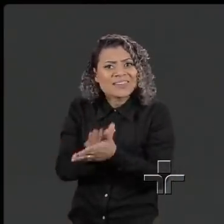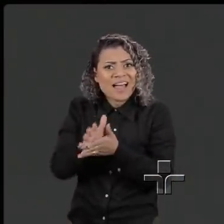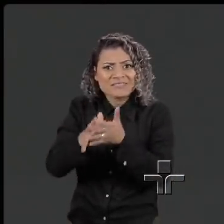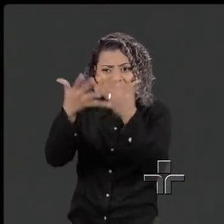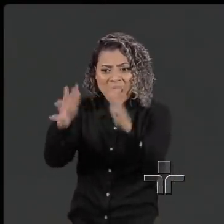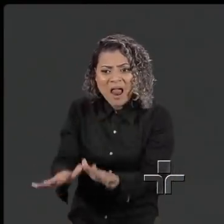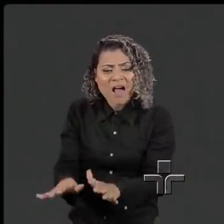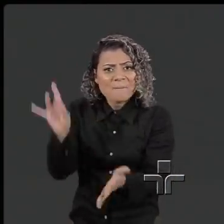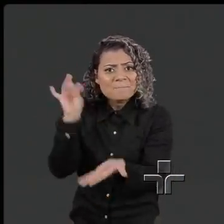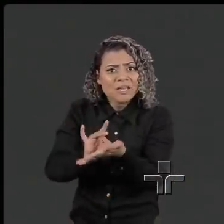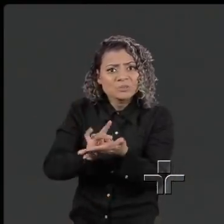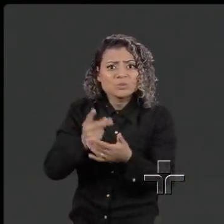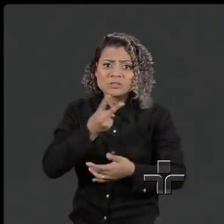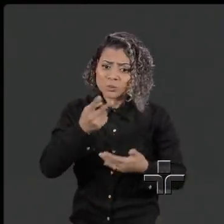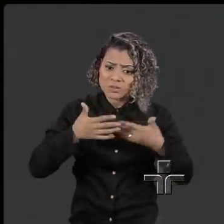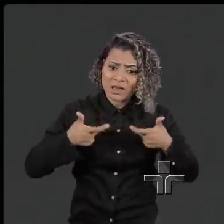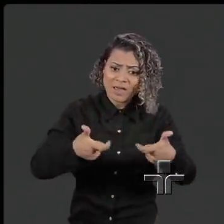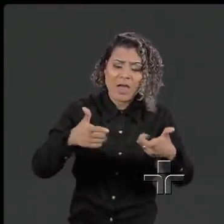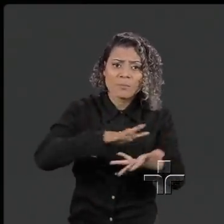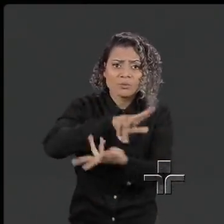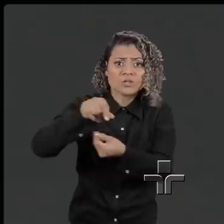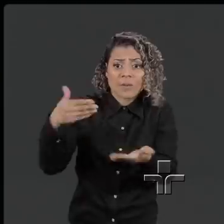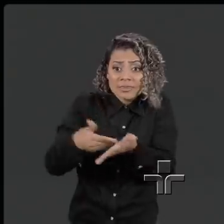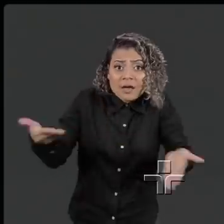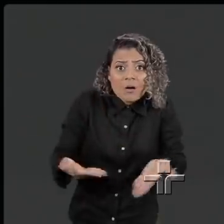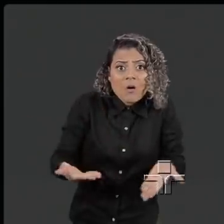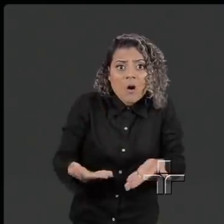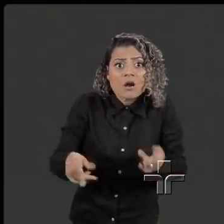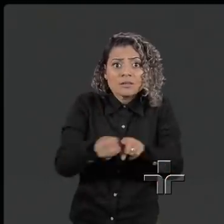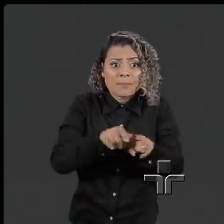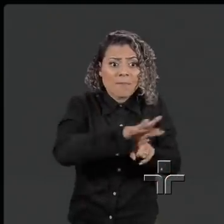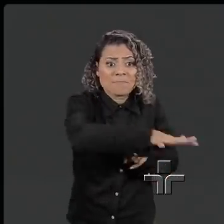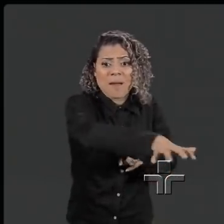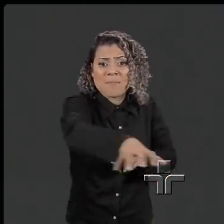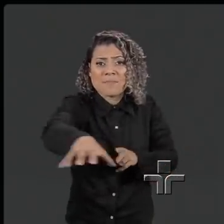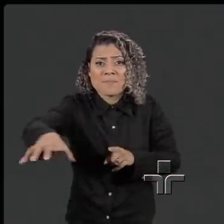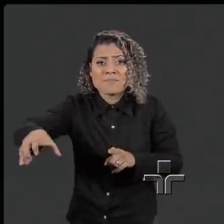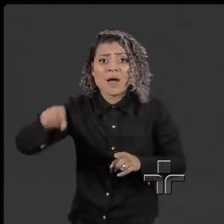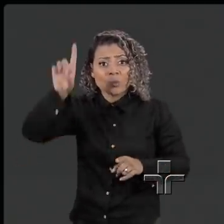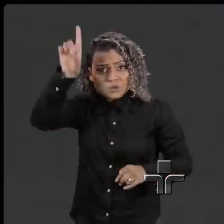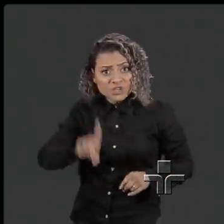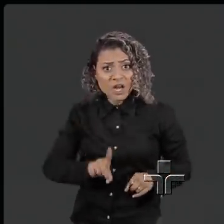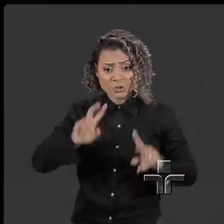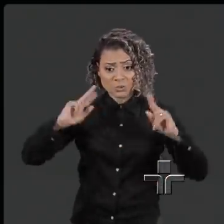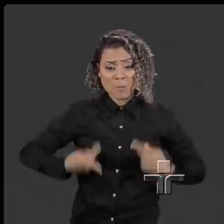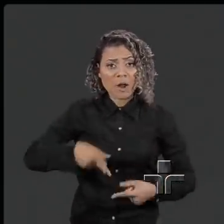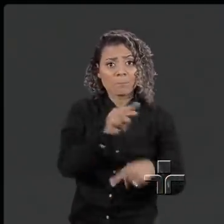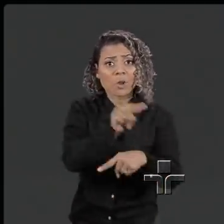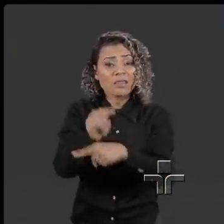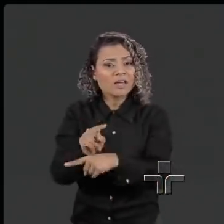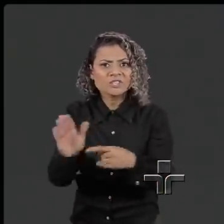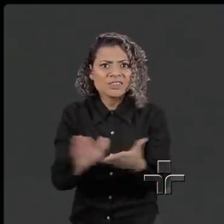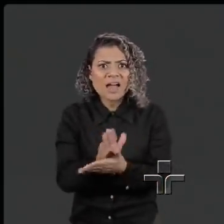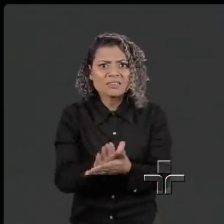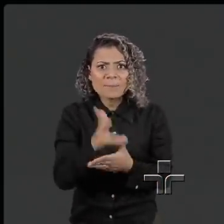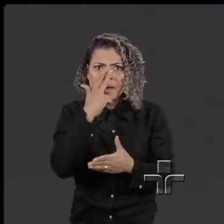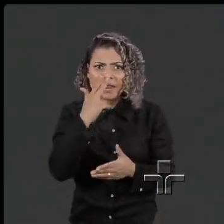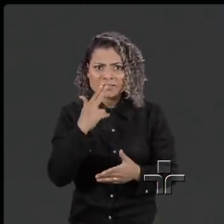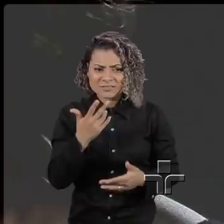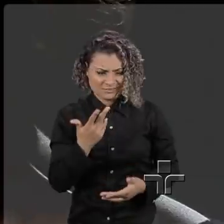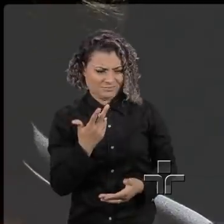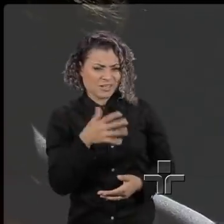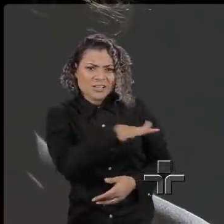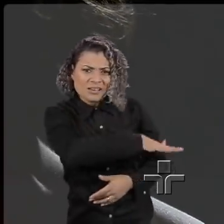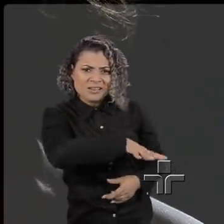ao legado da Segunda Guerra Mundial e do sistema criado em torno da preservação de direitos humanos, por outro lado, vemos uma sociedade